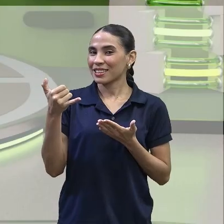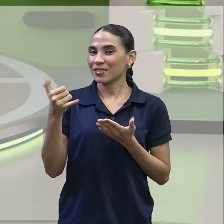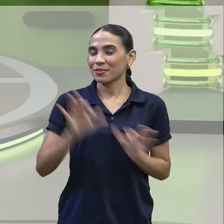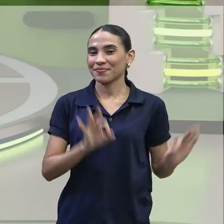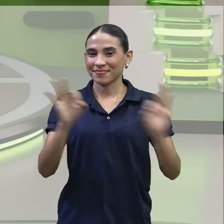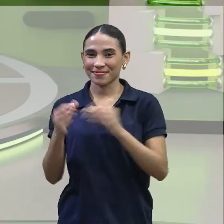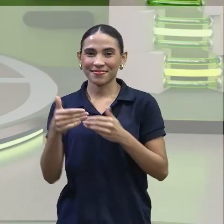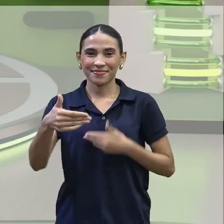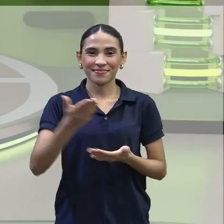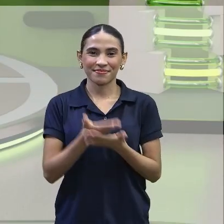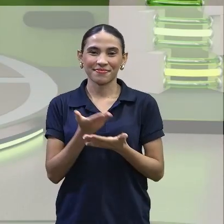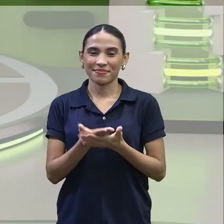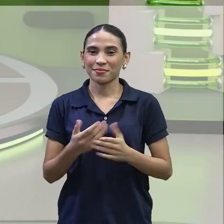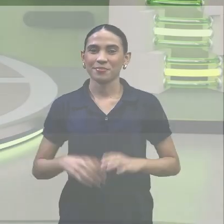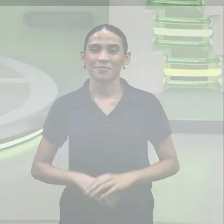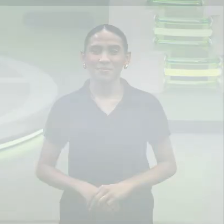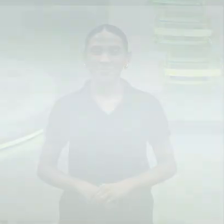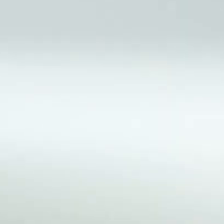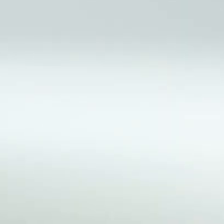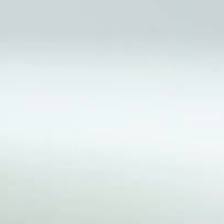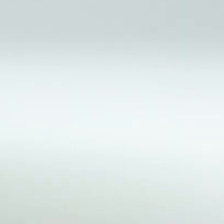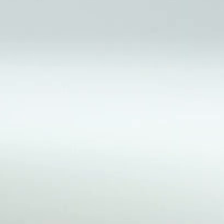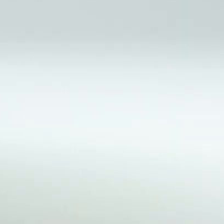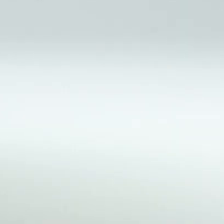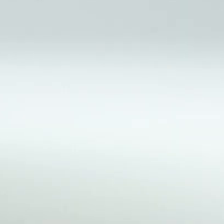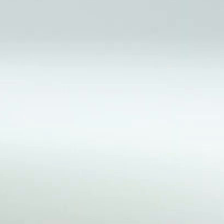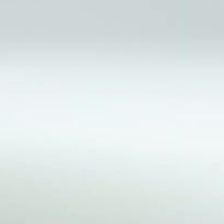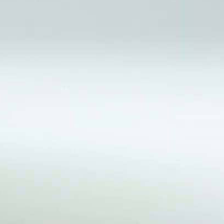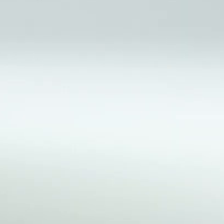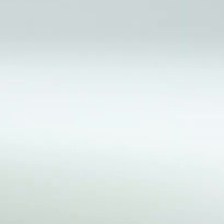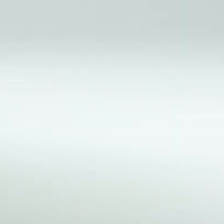e vamos para a nossa aula.